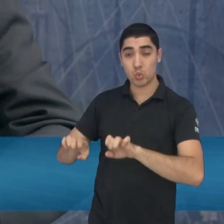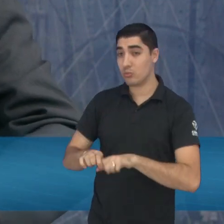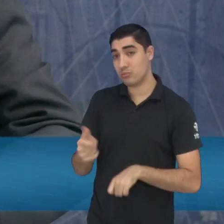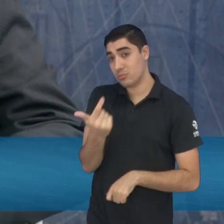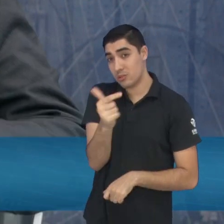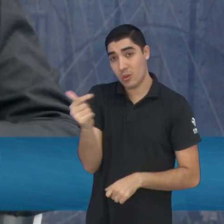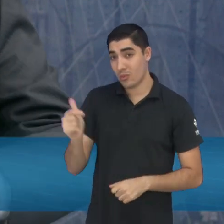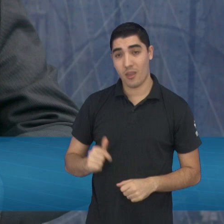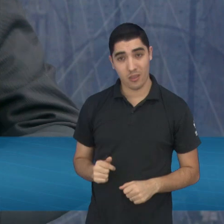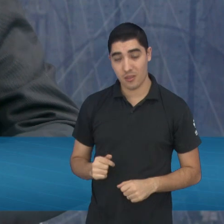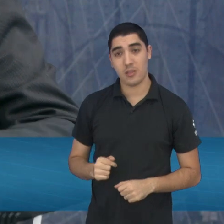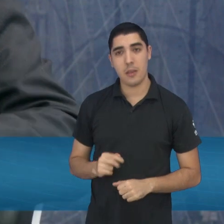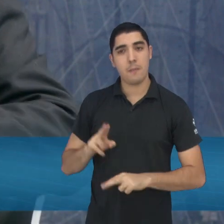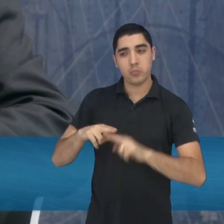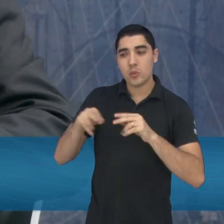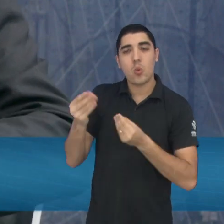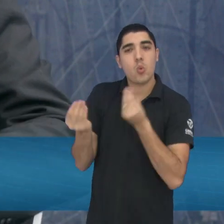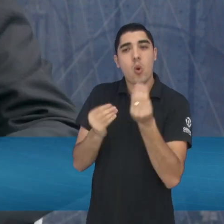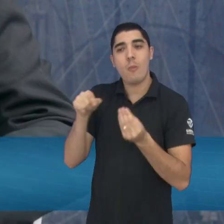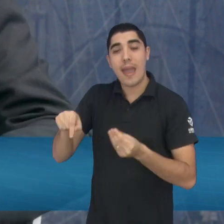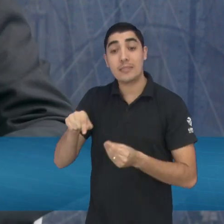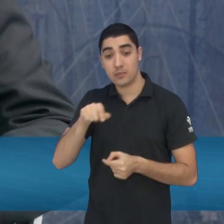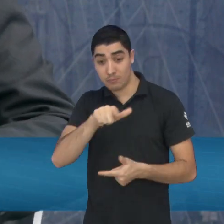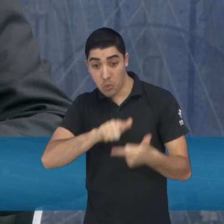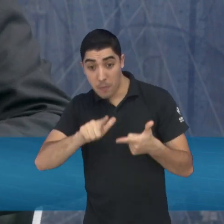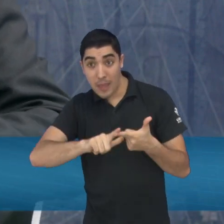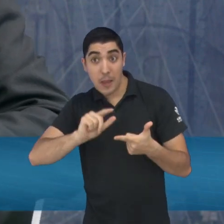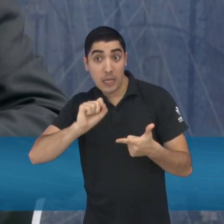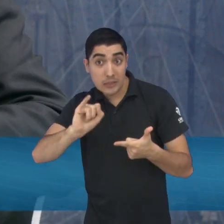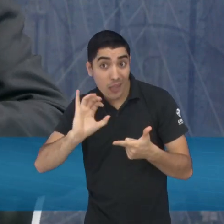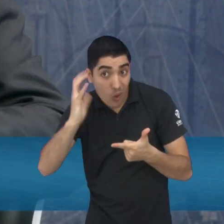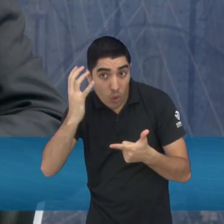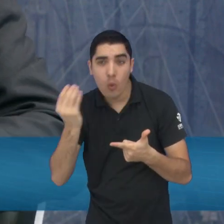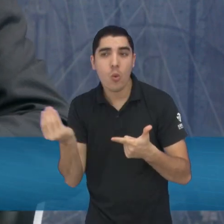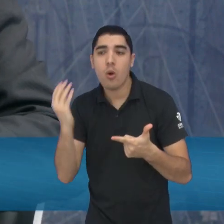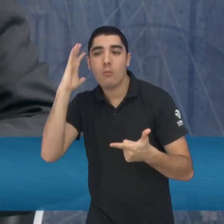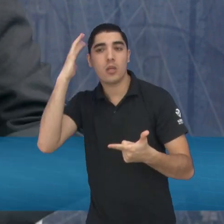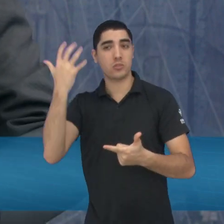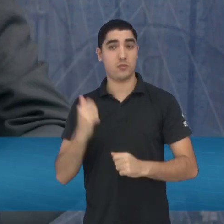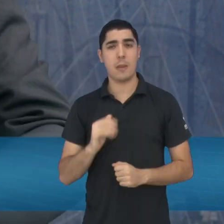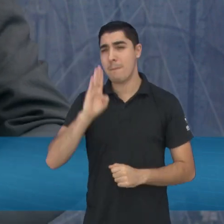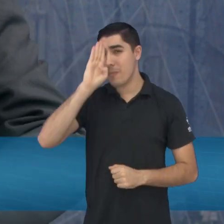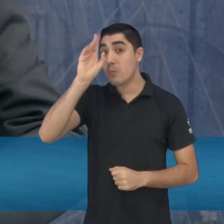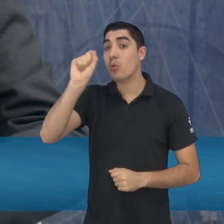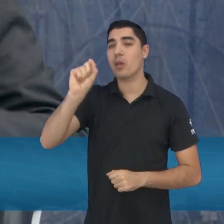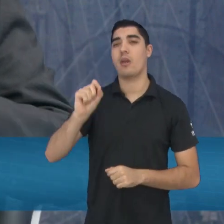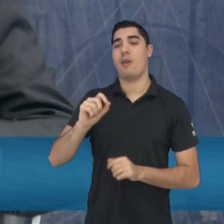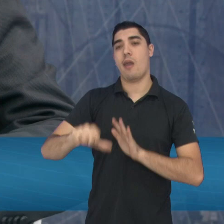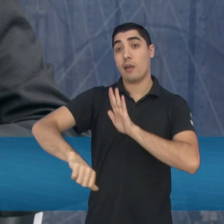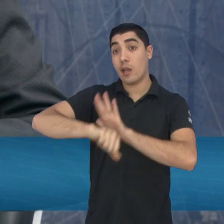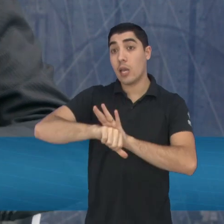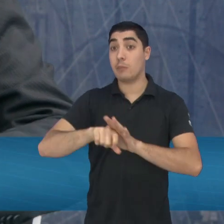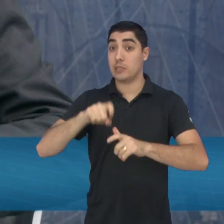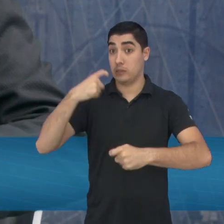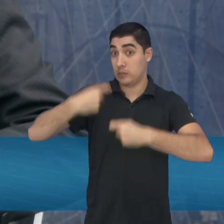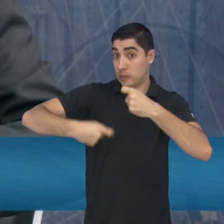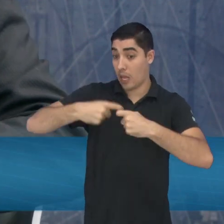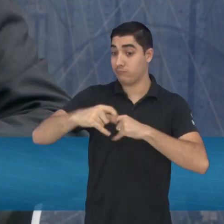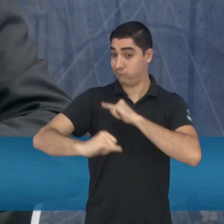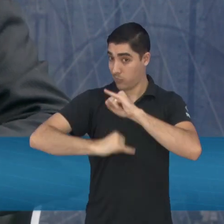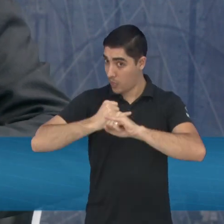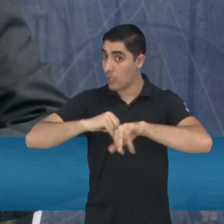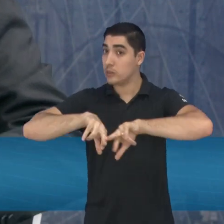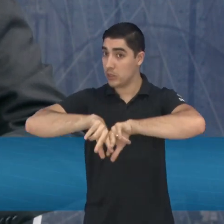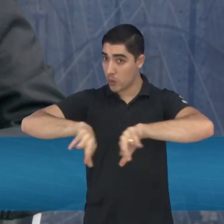de intervenção, principalmente quando nós falamos de crimes sexuais que atingem as crianças. Apesar de haver alguns mecanismos